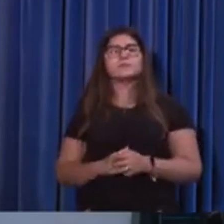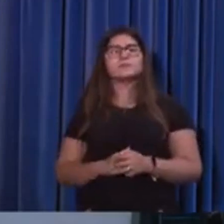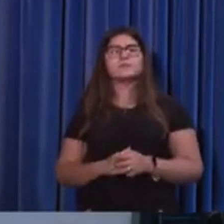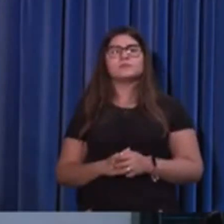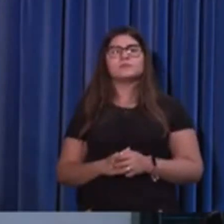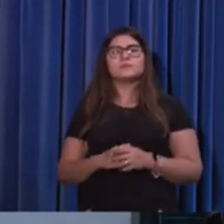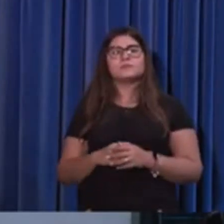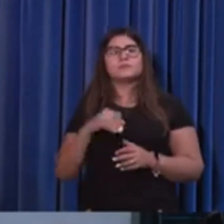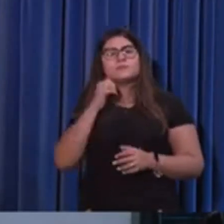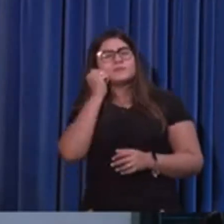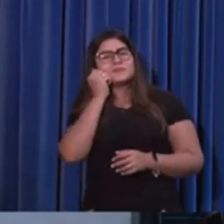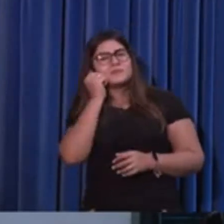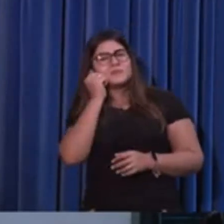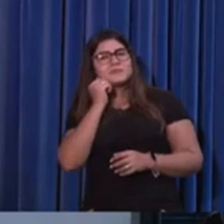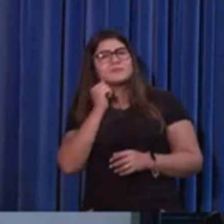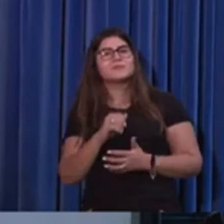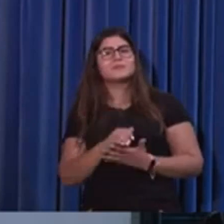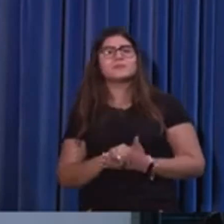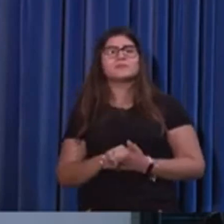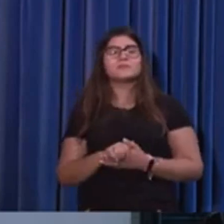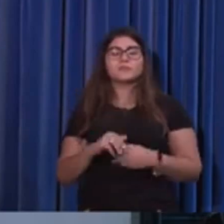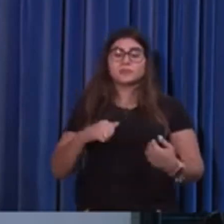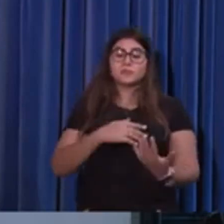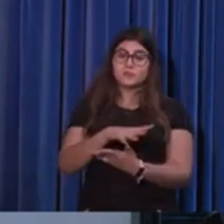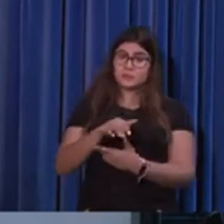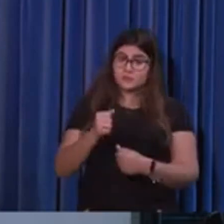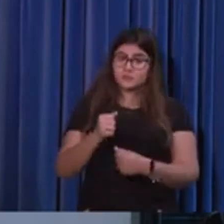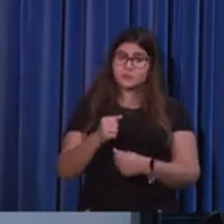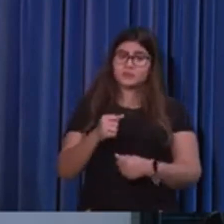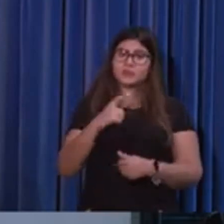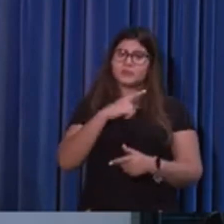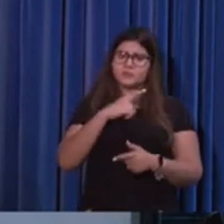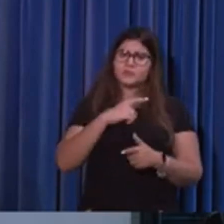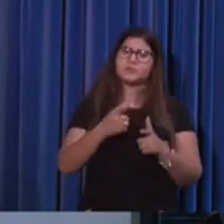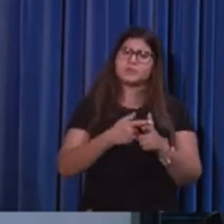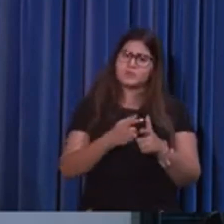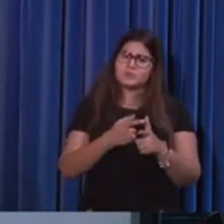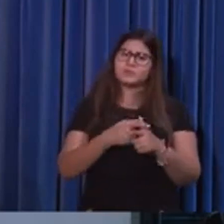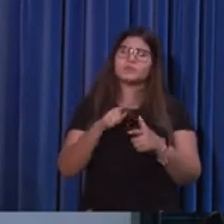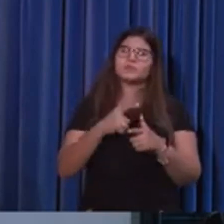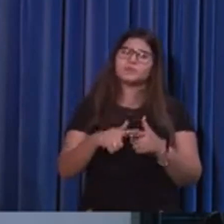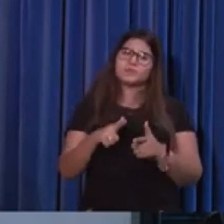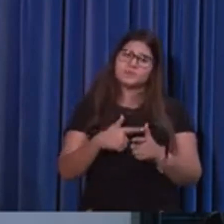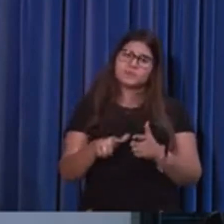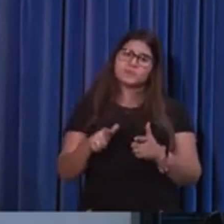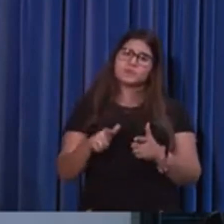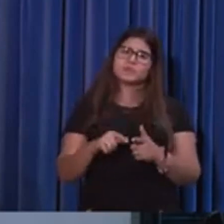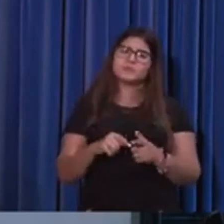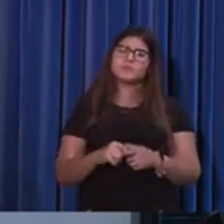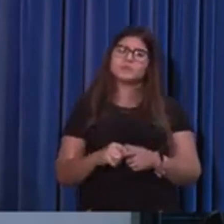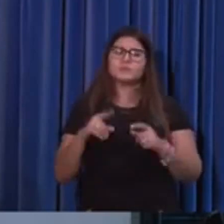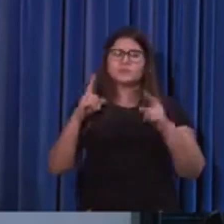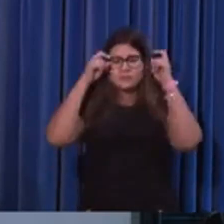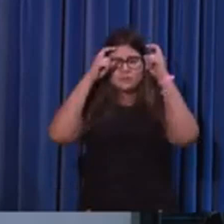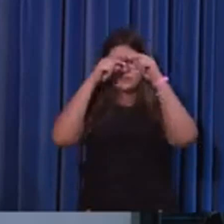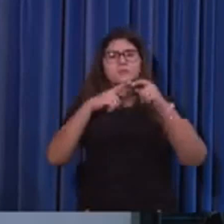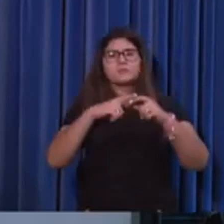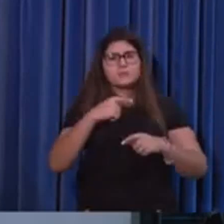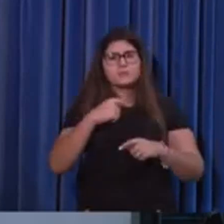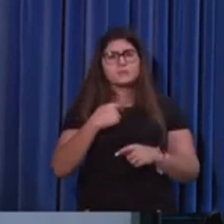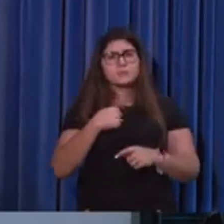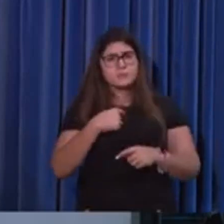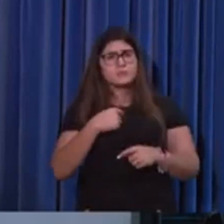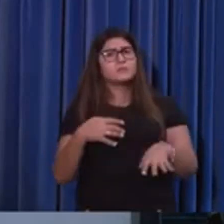querido, no mundo você está passando por tribulação, você está passando por aflição, eu também estou, mas